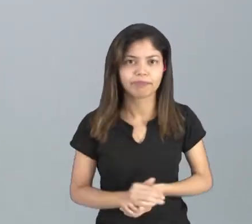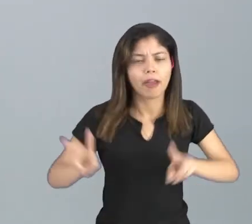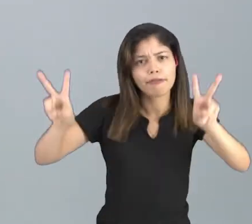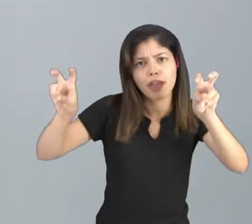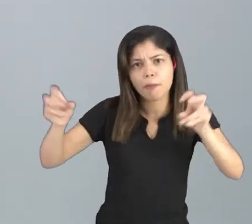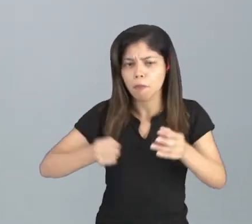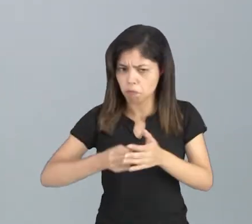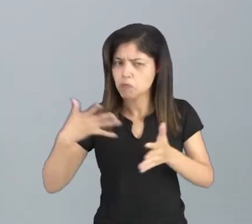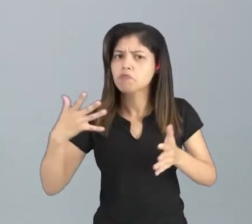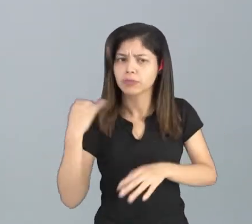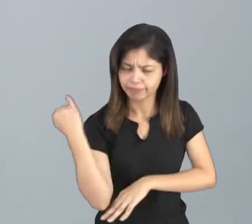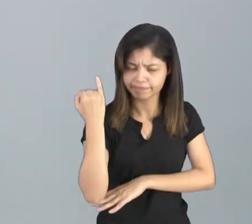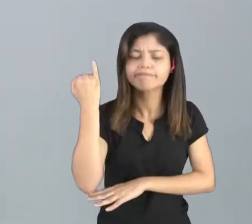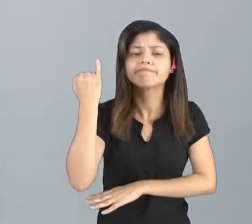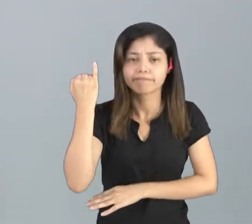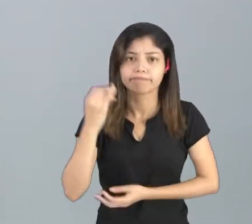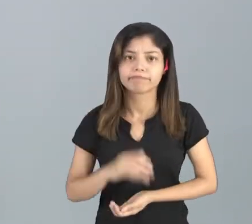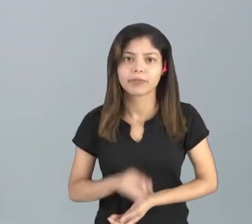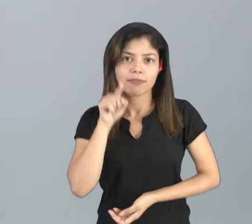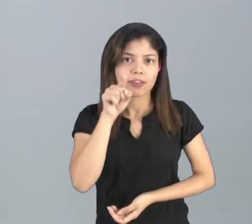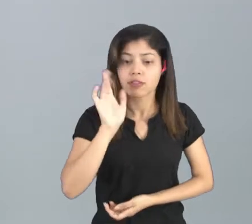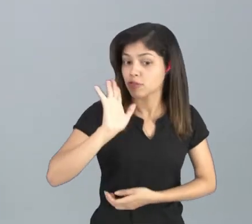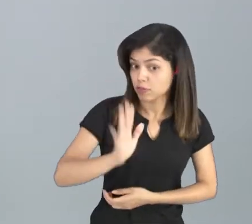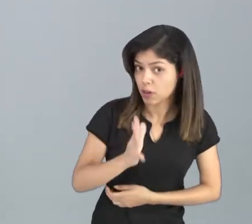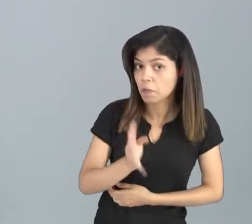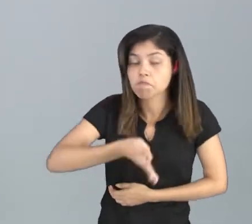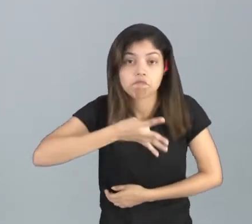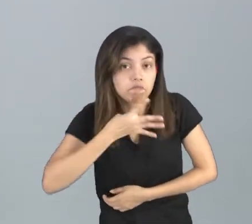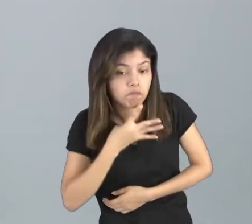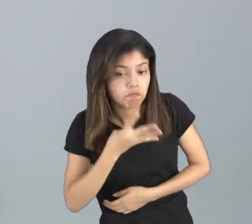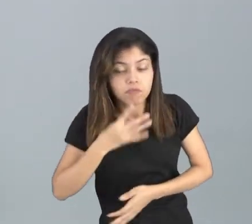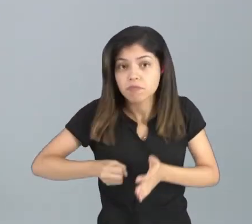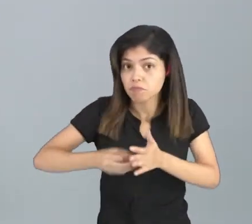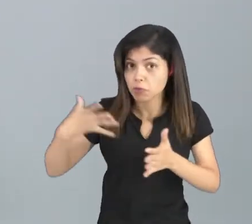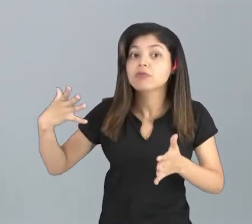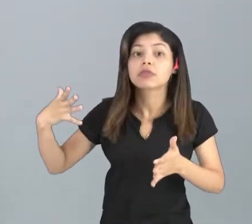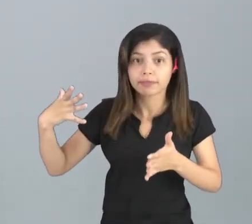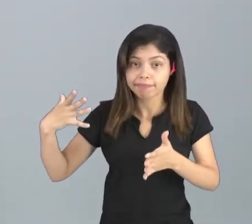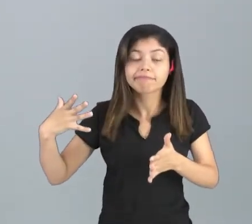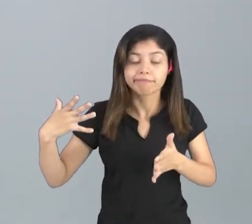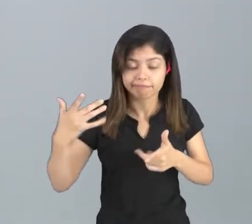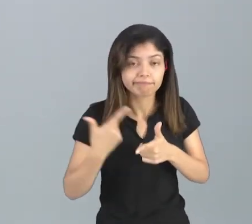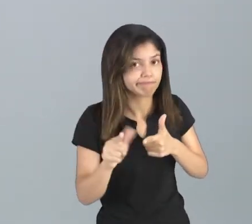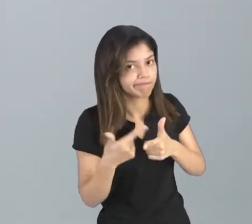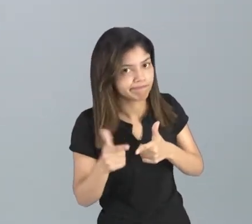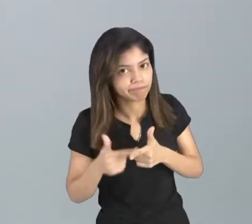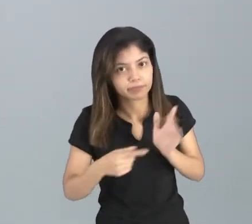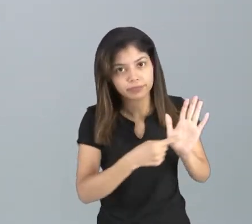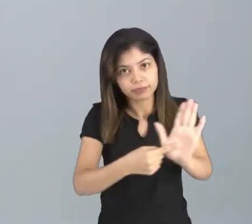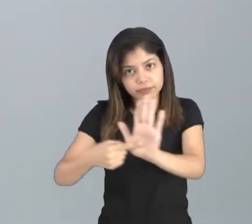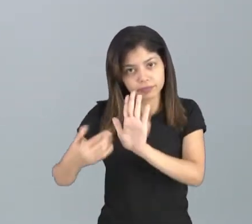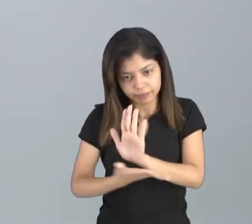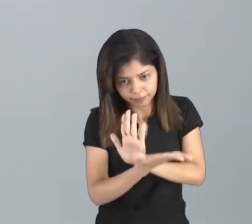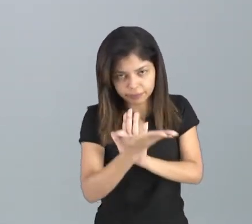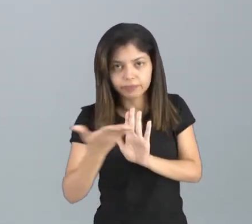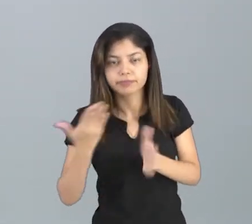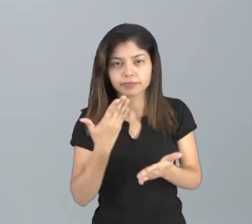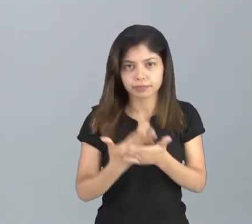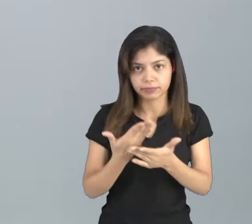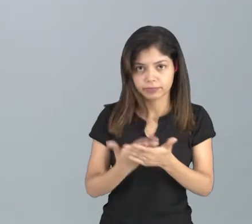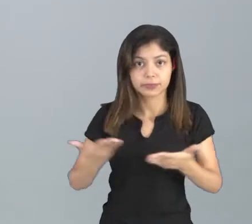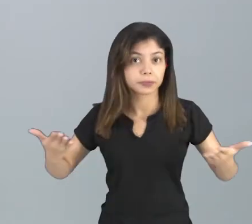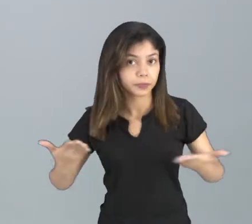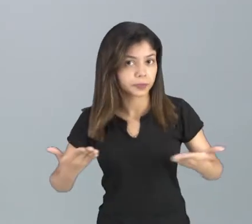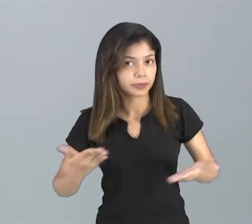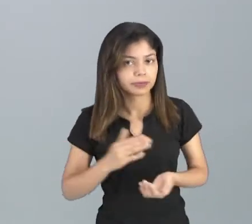muito interessante porque de alguma maneira você já se deparou com muitas das situações que serão apresentadas durante nossa